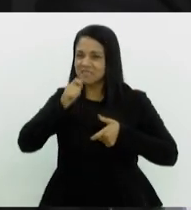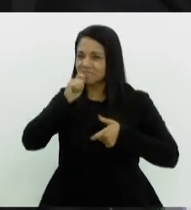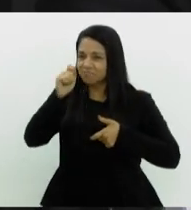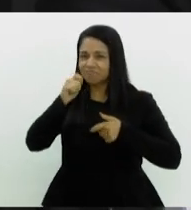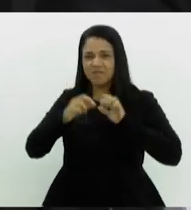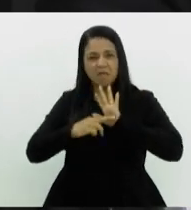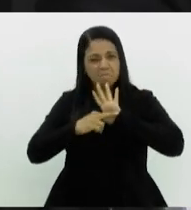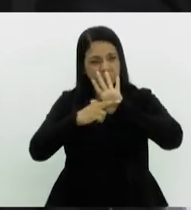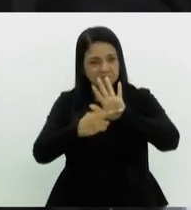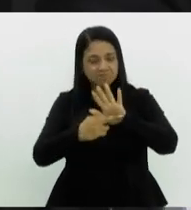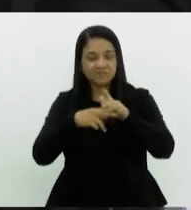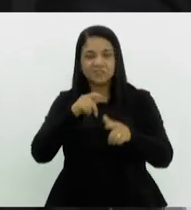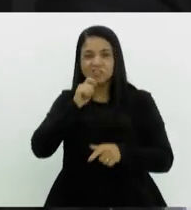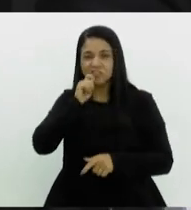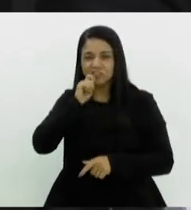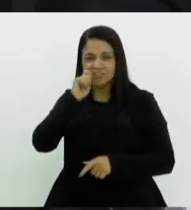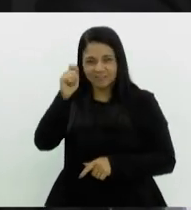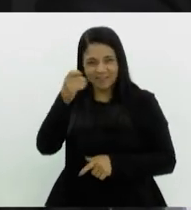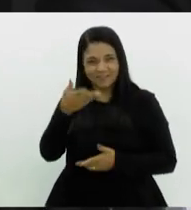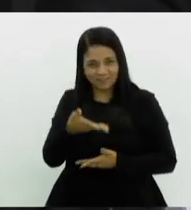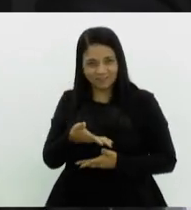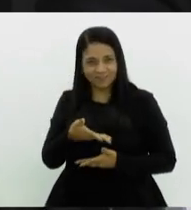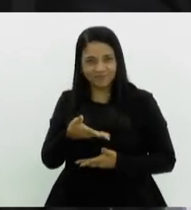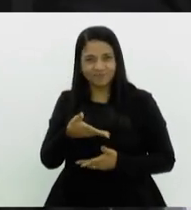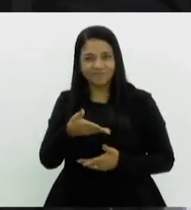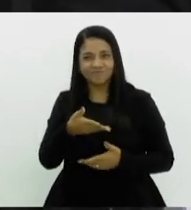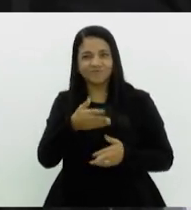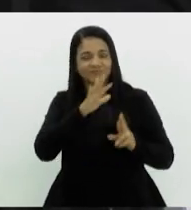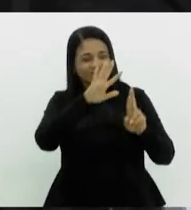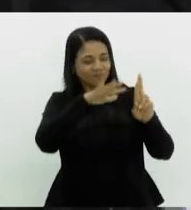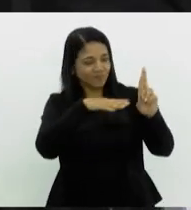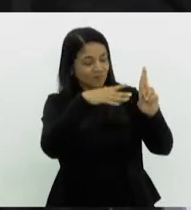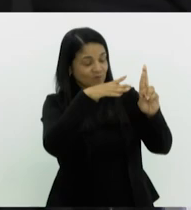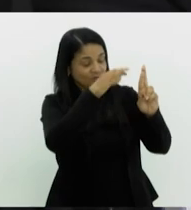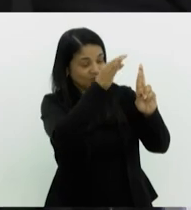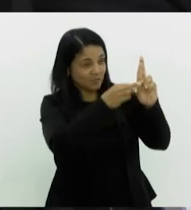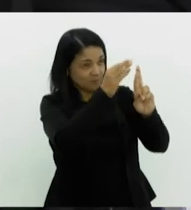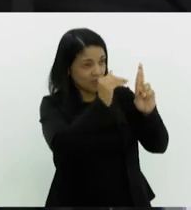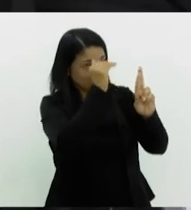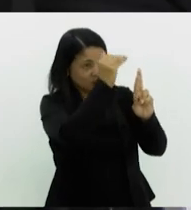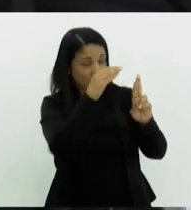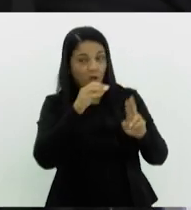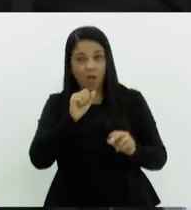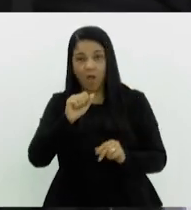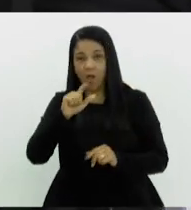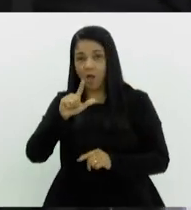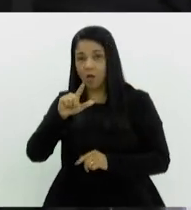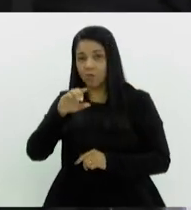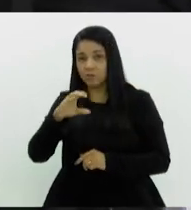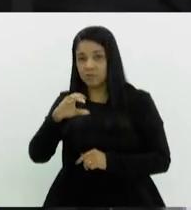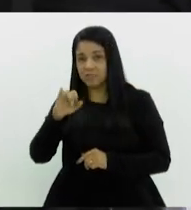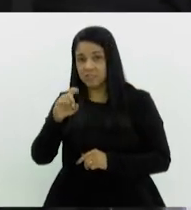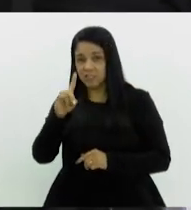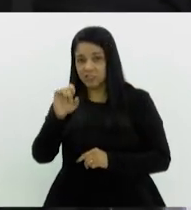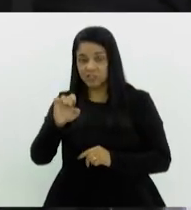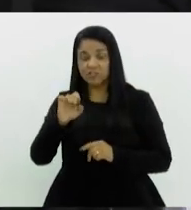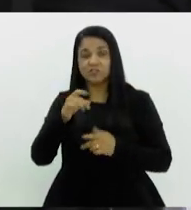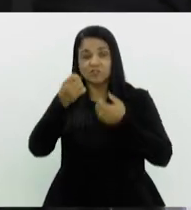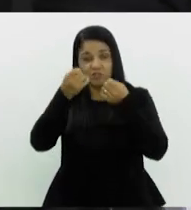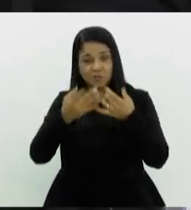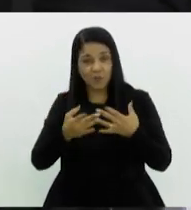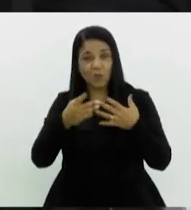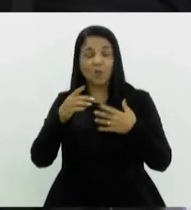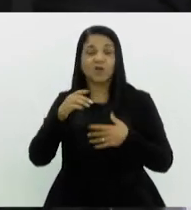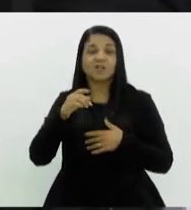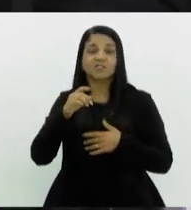representativa, medalha Tiradentes, né, como o desembargador Alcides falou, quer dizer, Tiradentes, o libertador, aquele